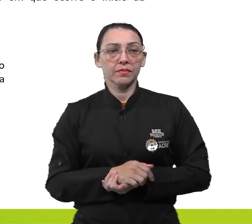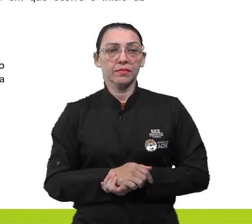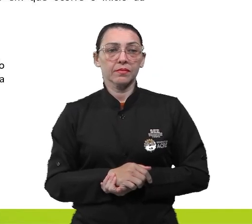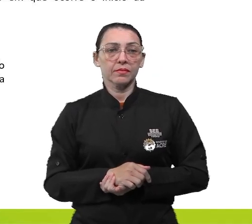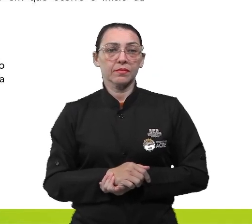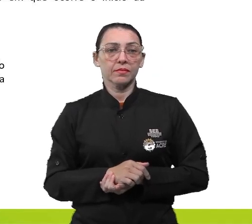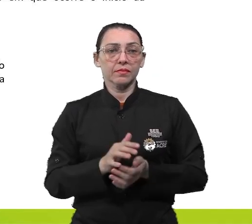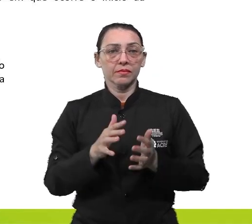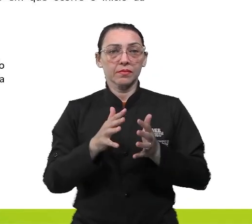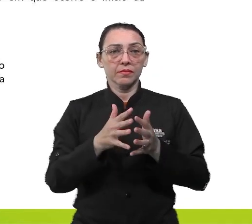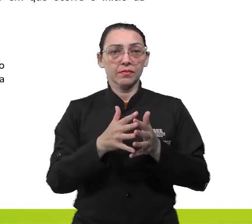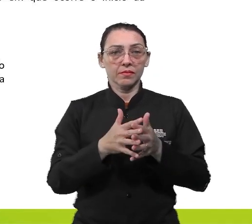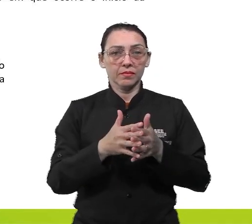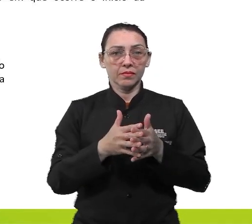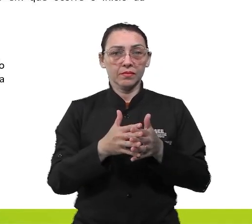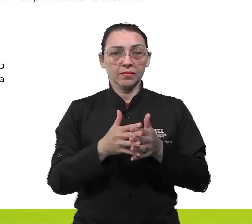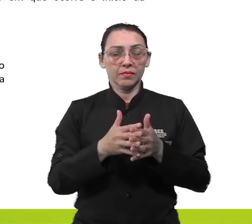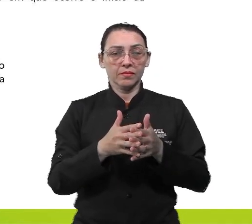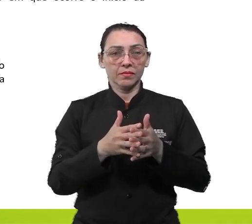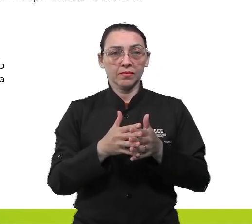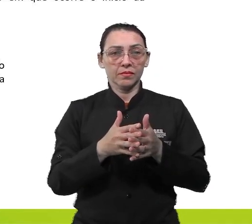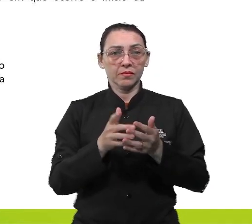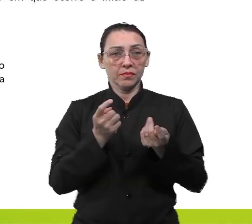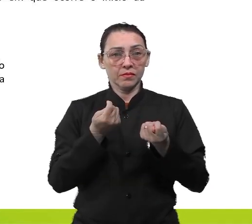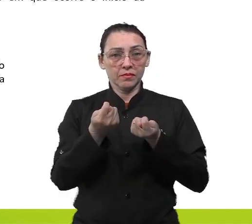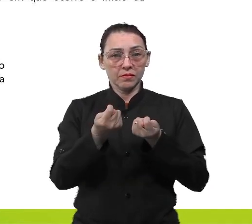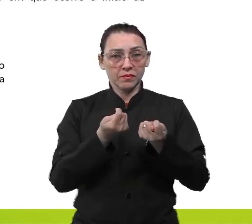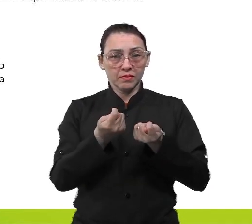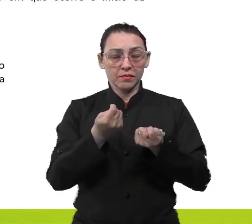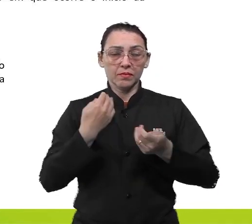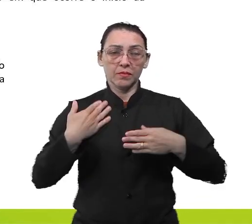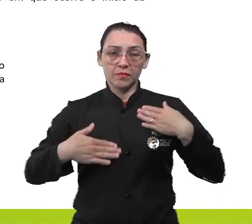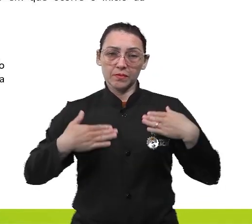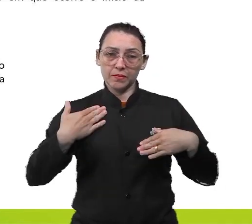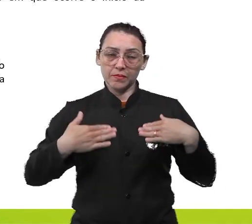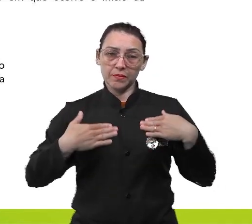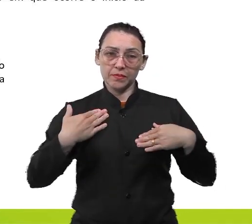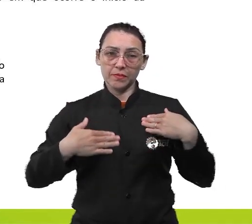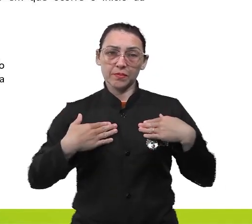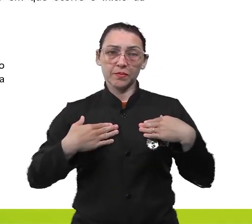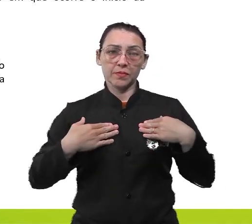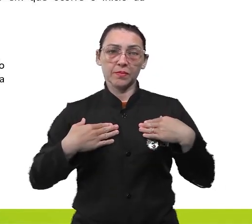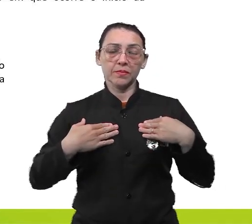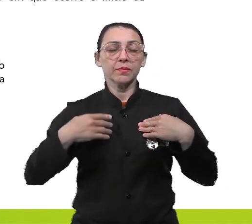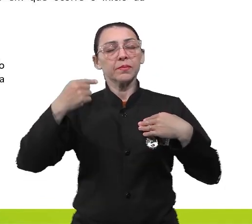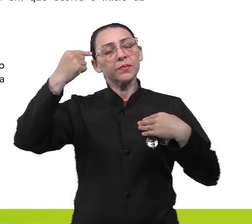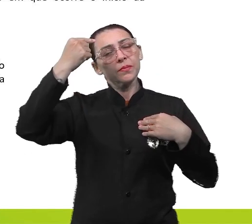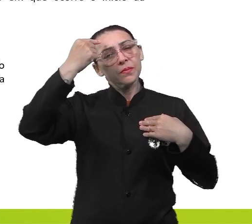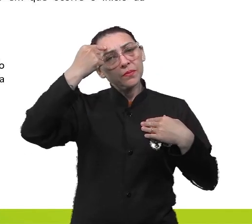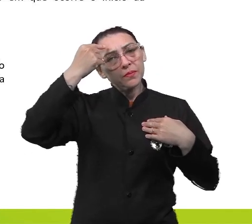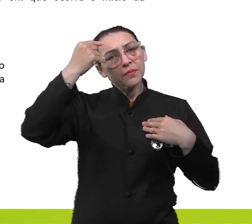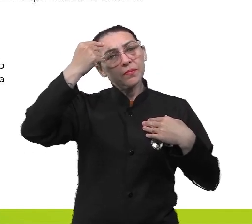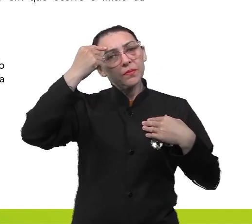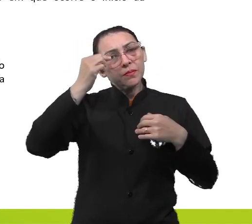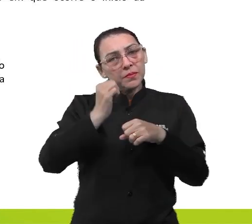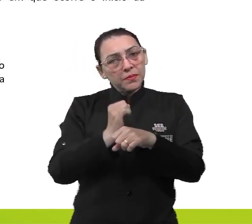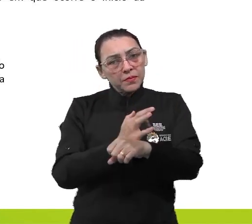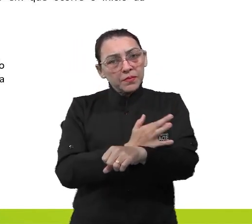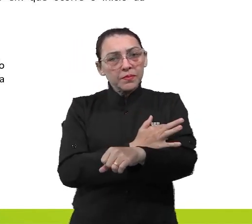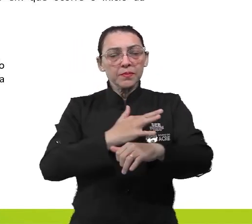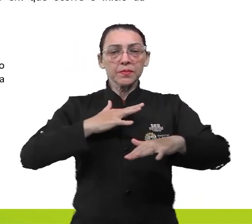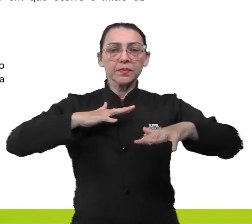O cérebro, pessoal, ele controla as funções do corpo, incluindo o quê? Pensamentos, emoções